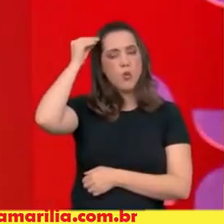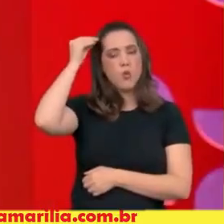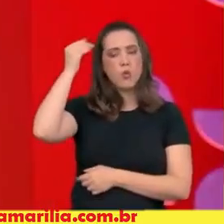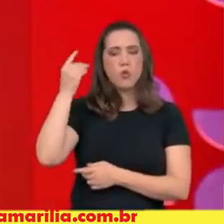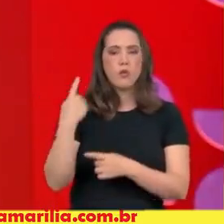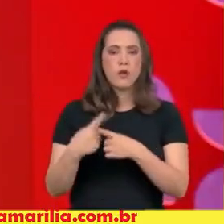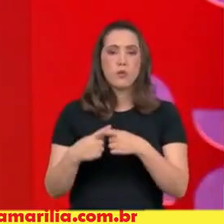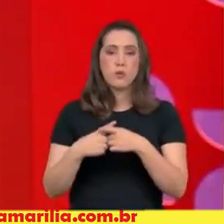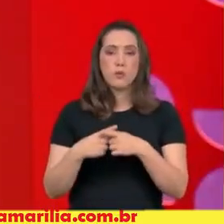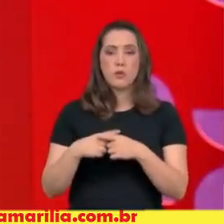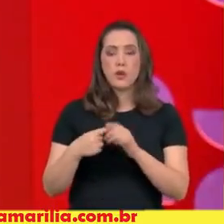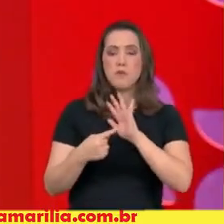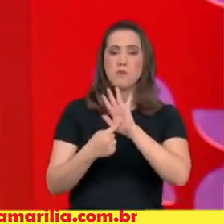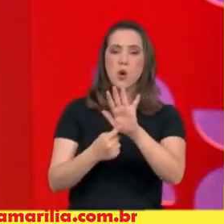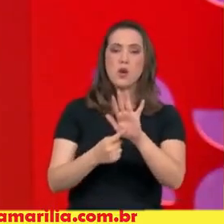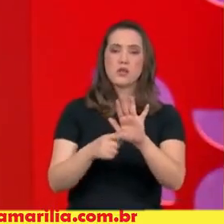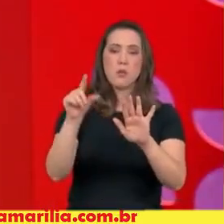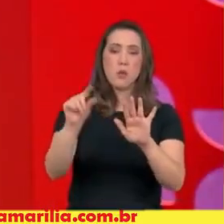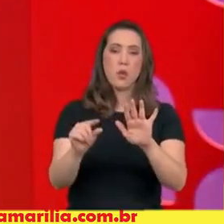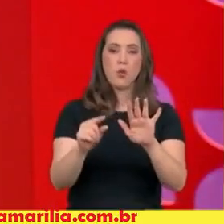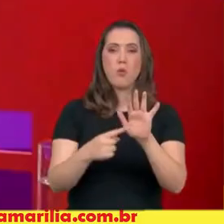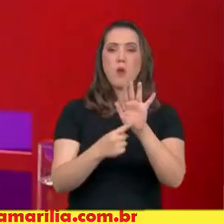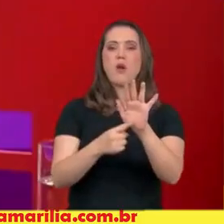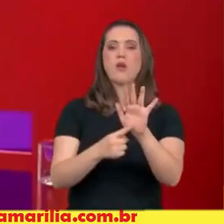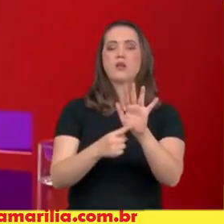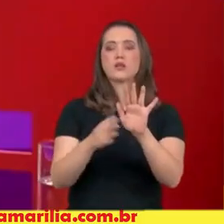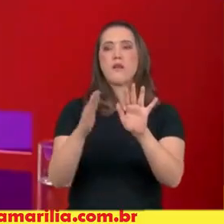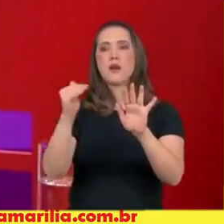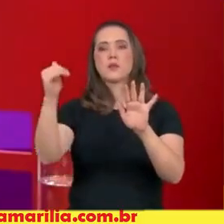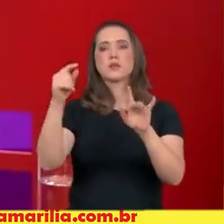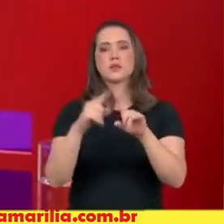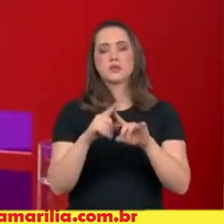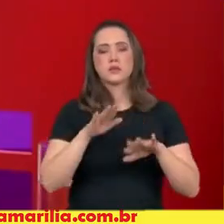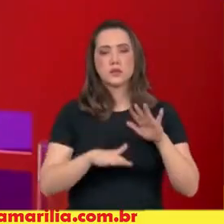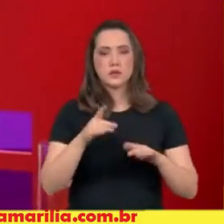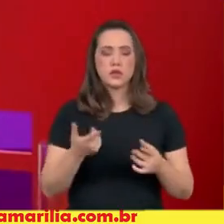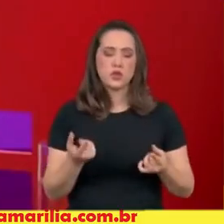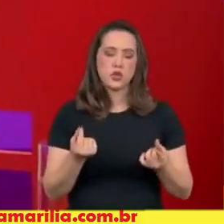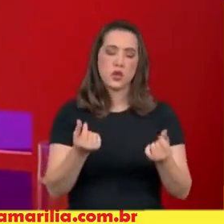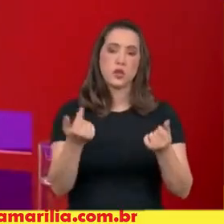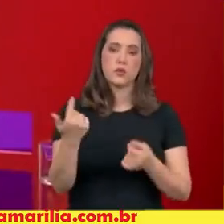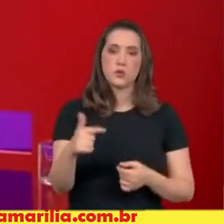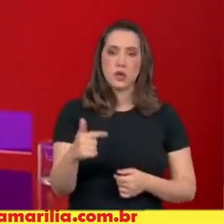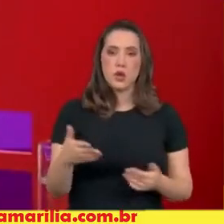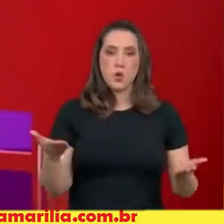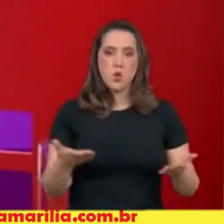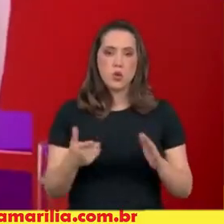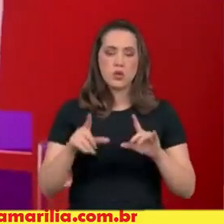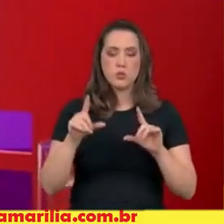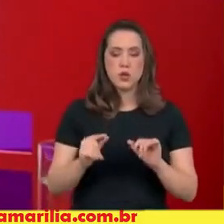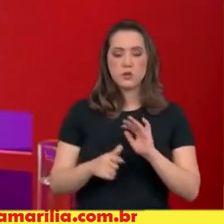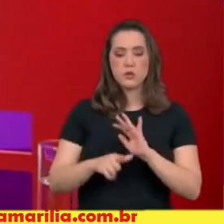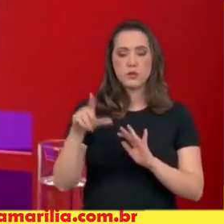cobertura fraca, sensacional. Às vezes dá para culpar a falta de recursos. Hoje em dia tem menos recursos que na